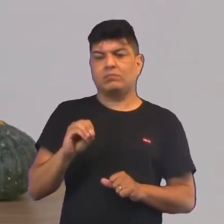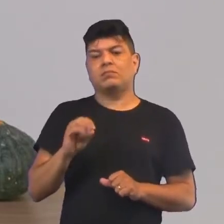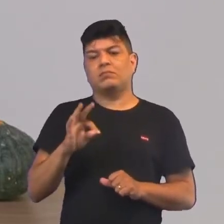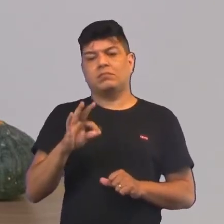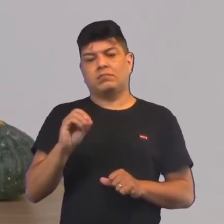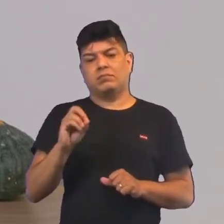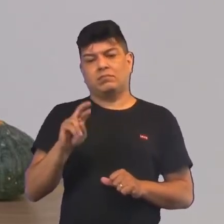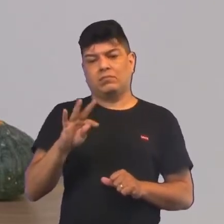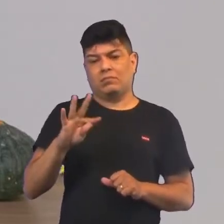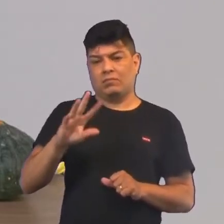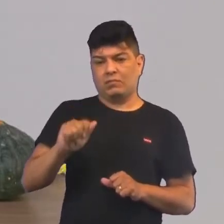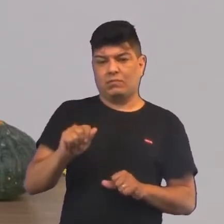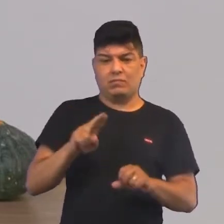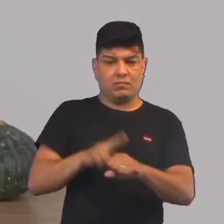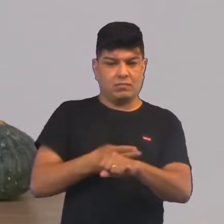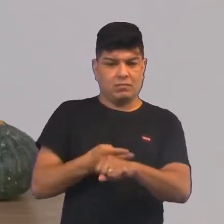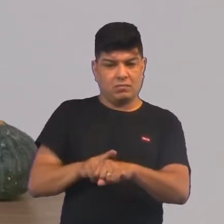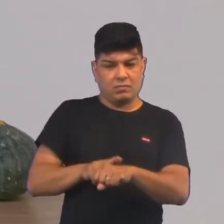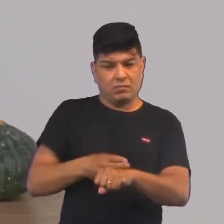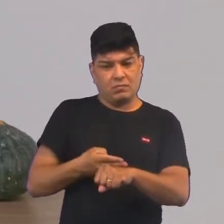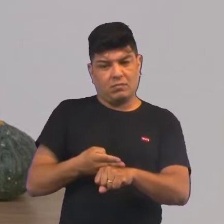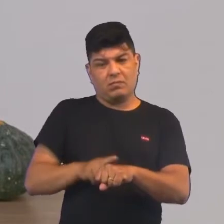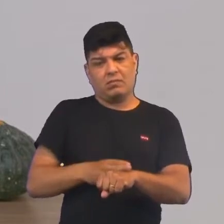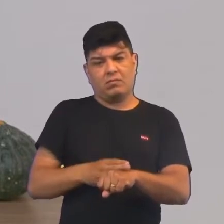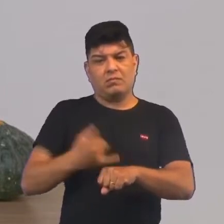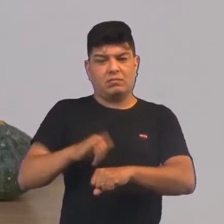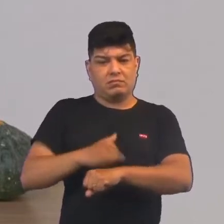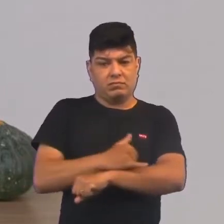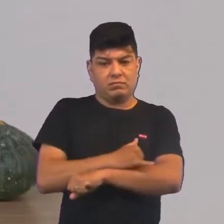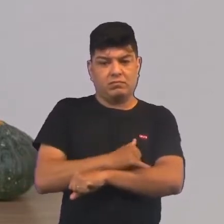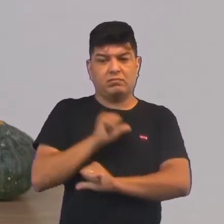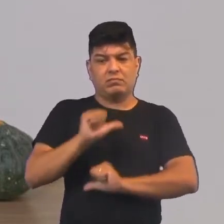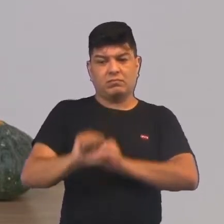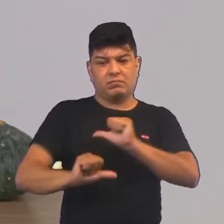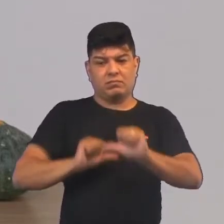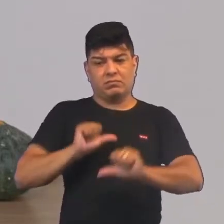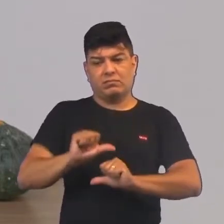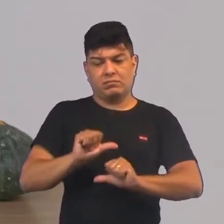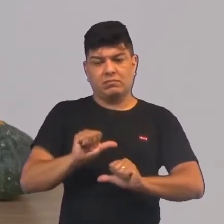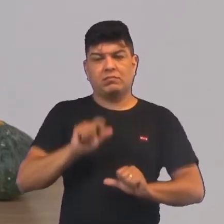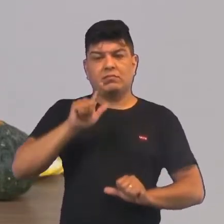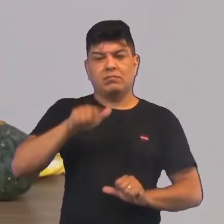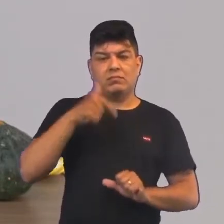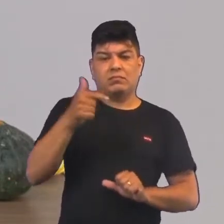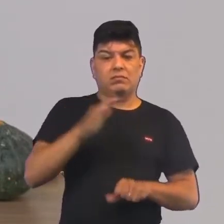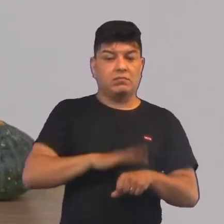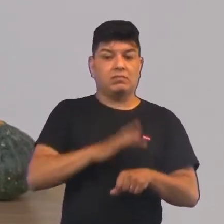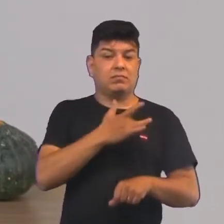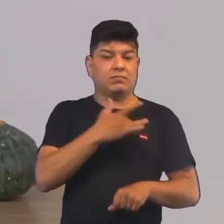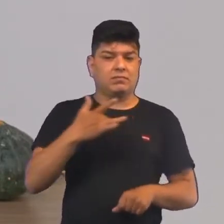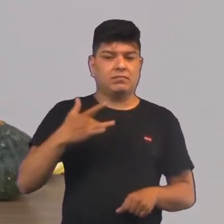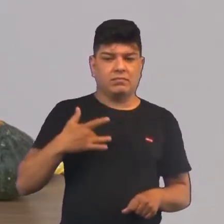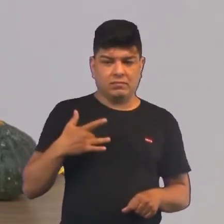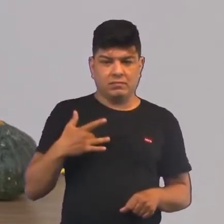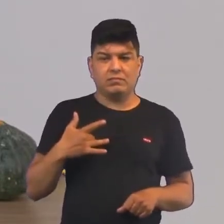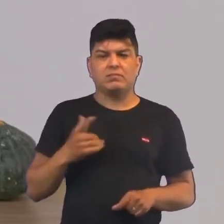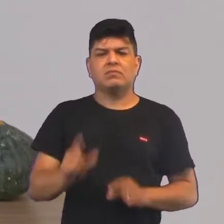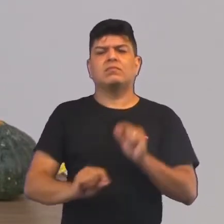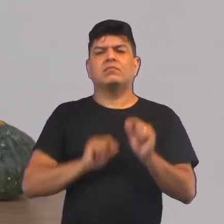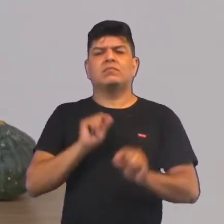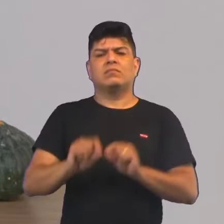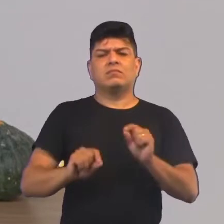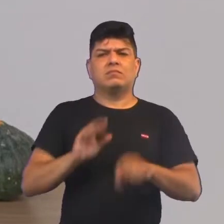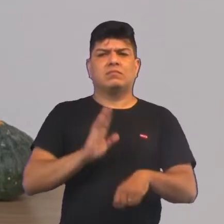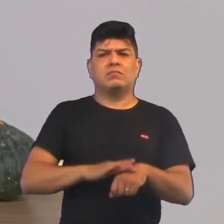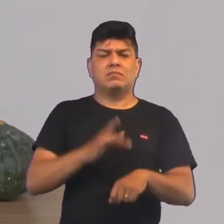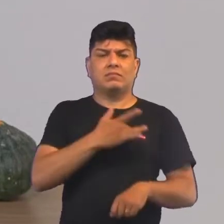tortas, né, com cobertura de chocolate, onde tem muita gordura. Trocar esses doces por algo mais saudável. E o que seria